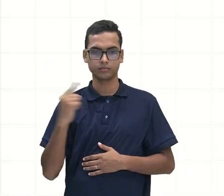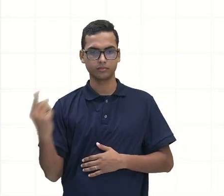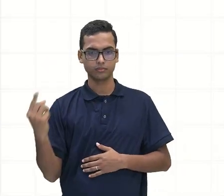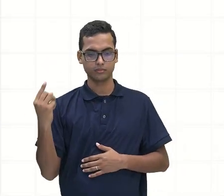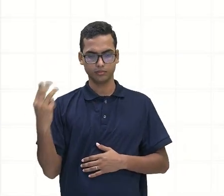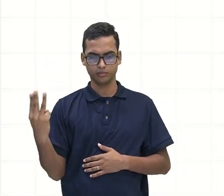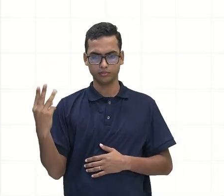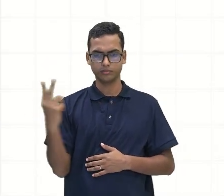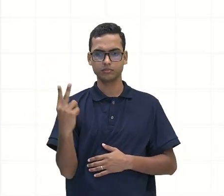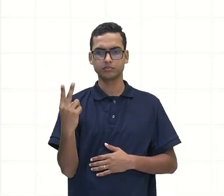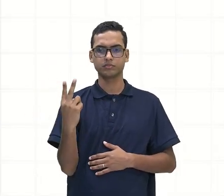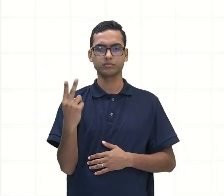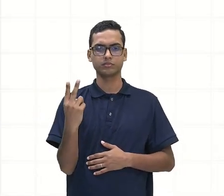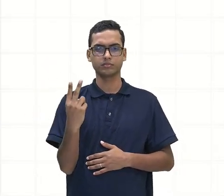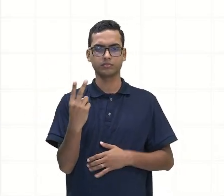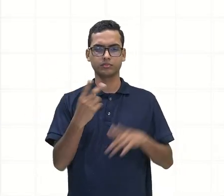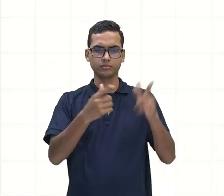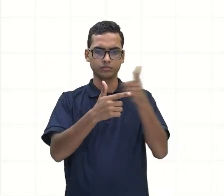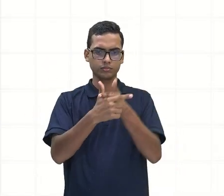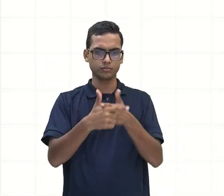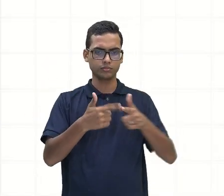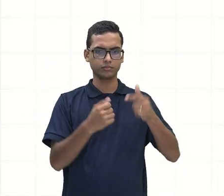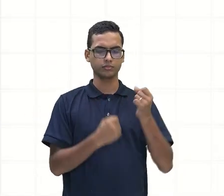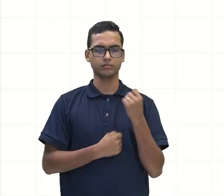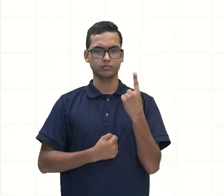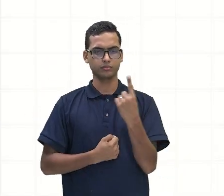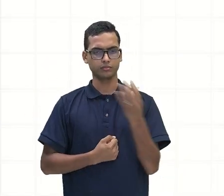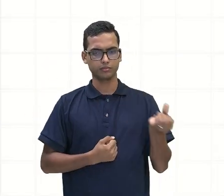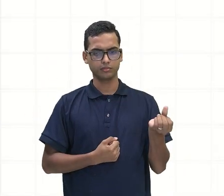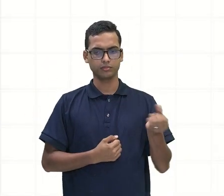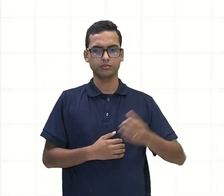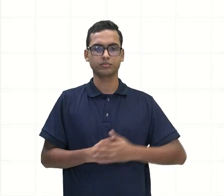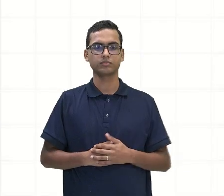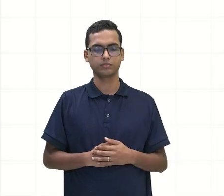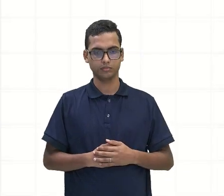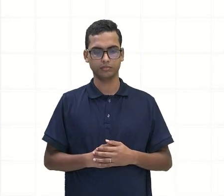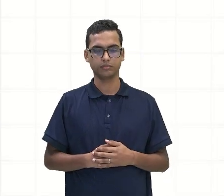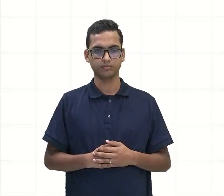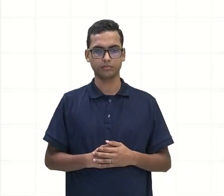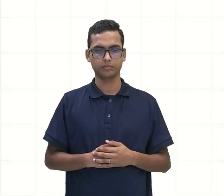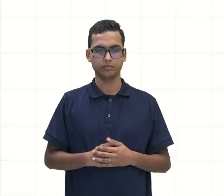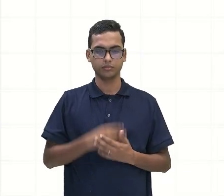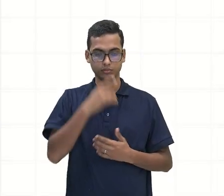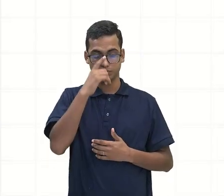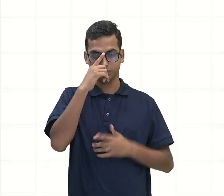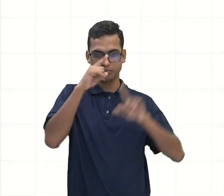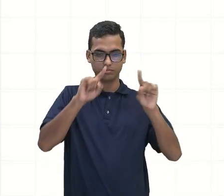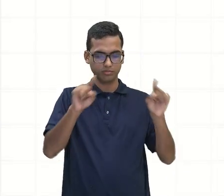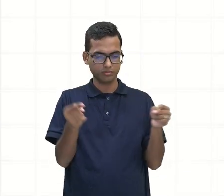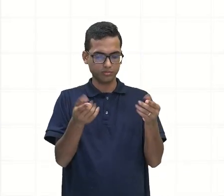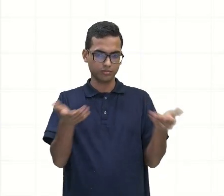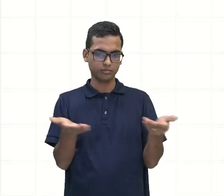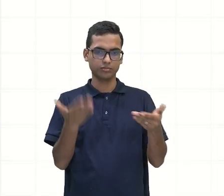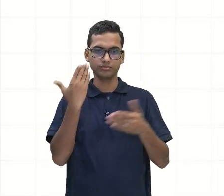por 16, menos 32 dividido por 16. Então, os sinais são